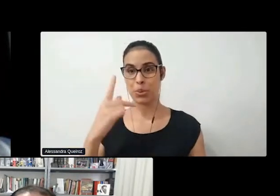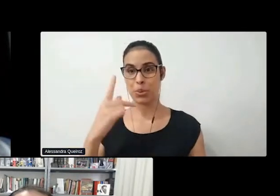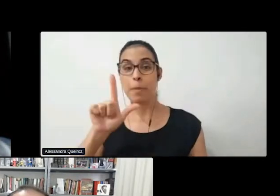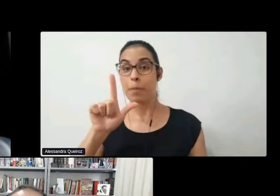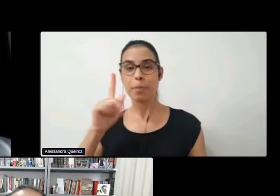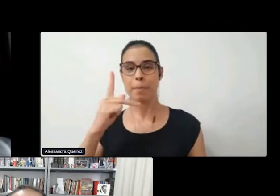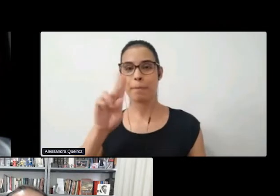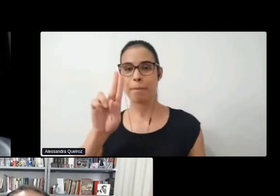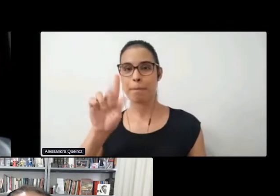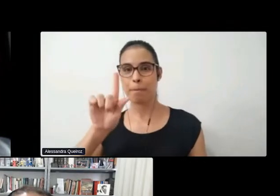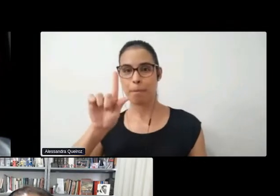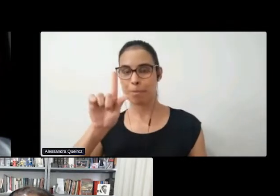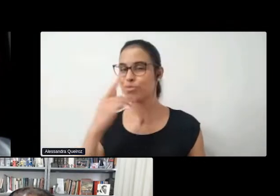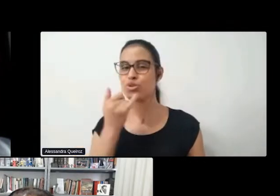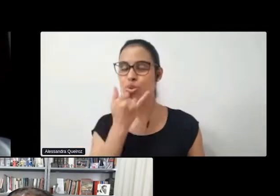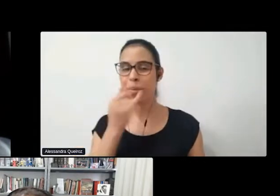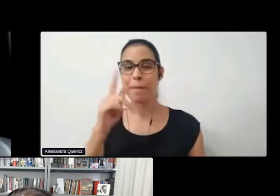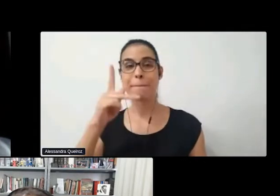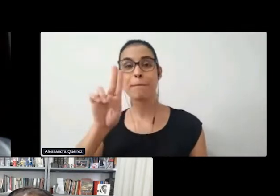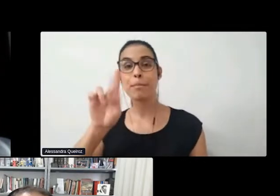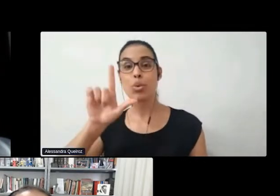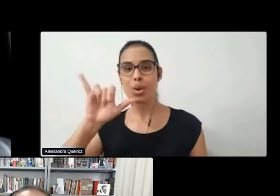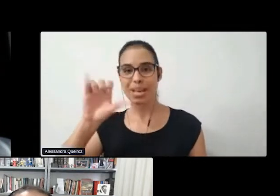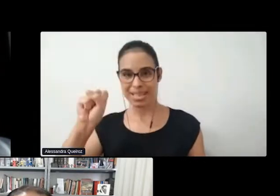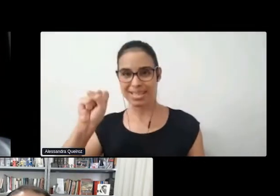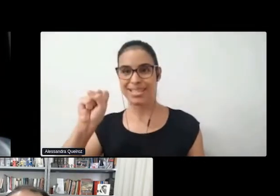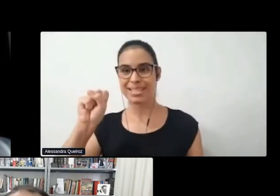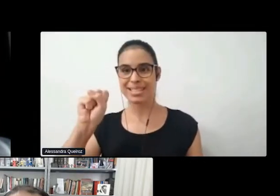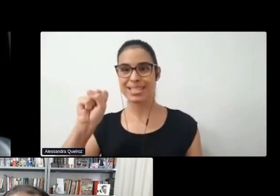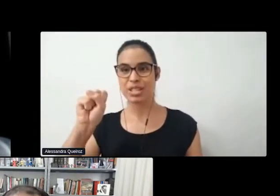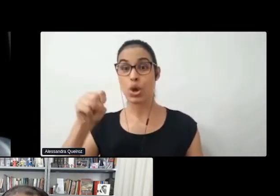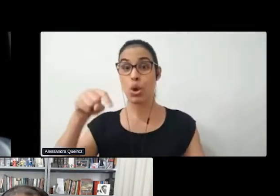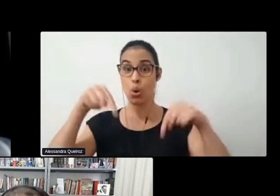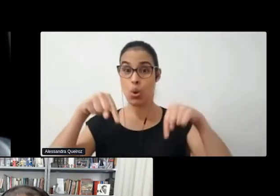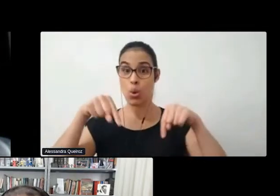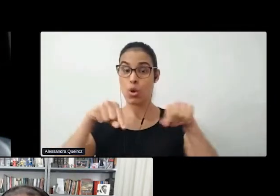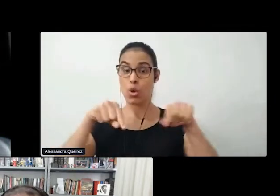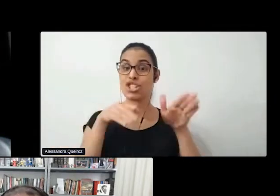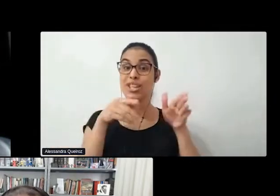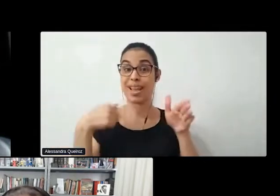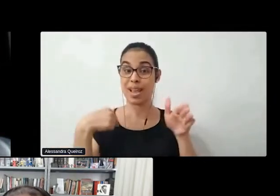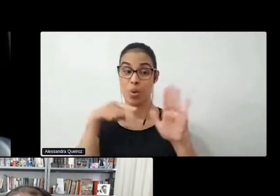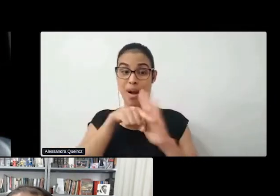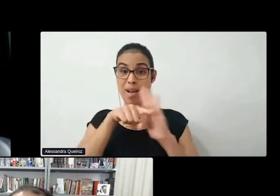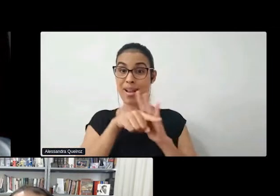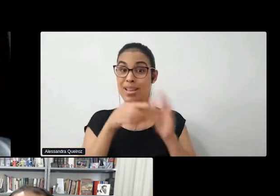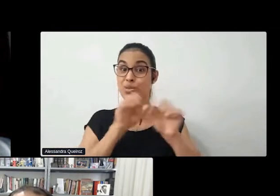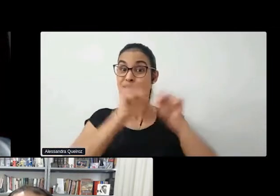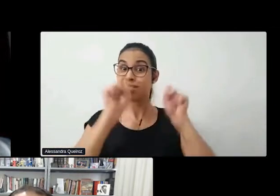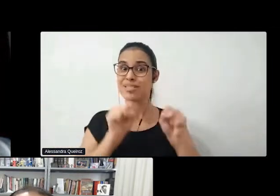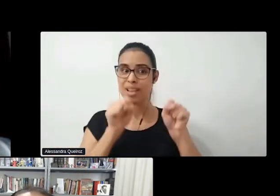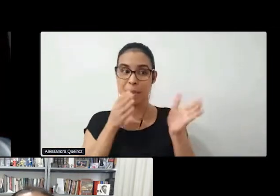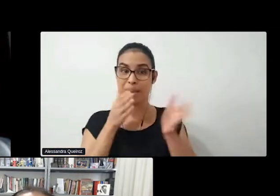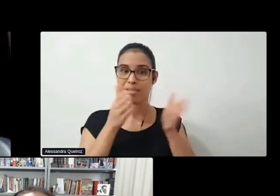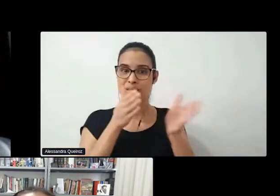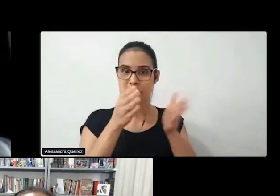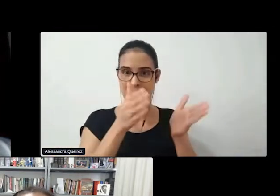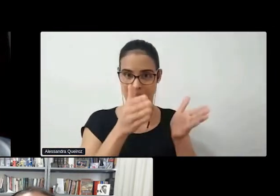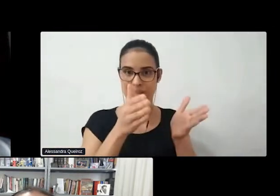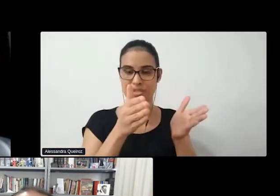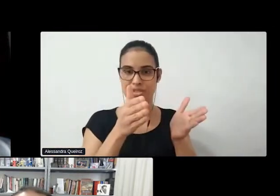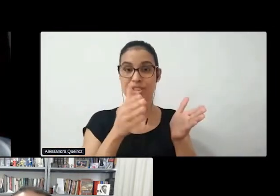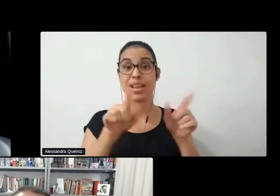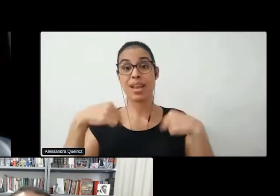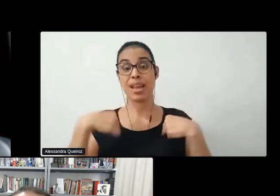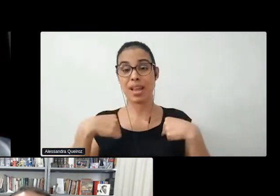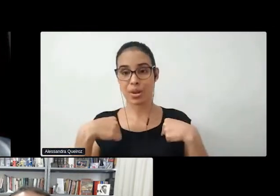desenvolvedor, analista de acessibilidade, hoje eu sou analista de acessibilidade, já fui QA também, e eu